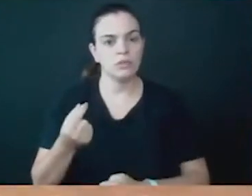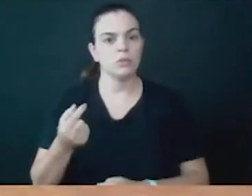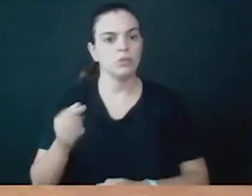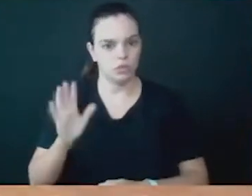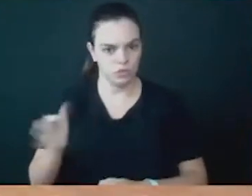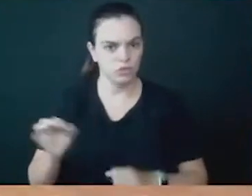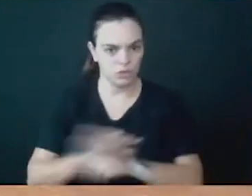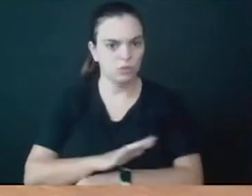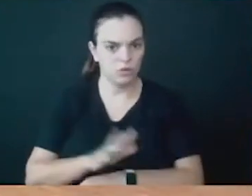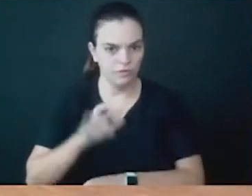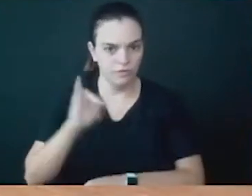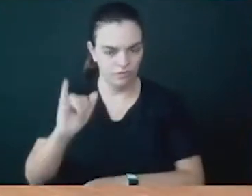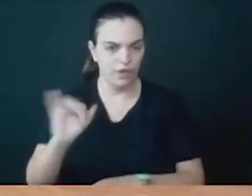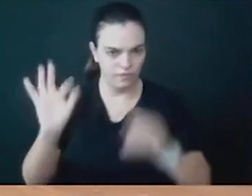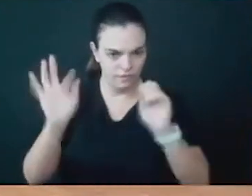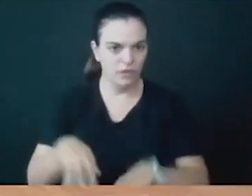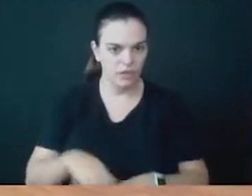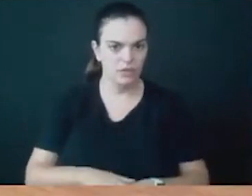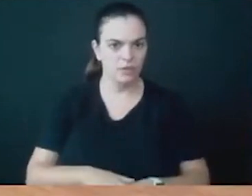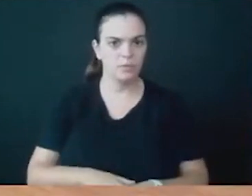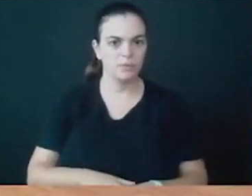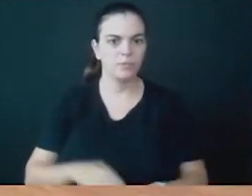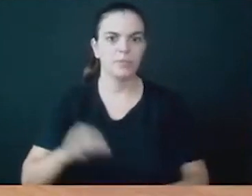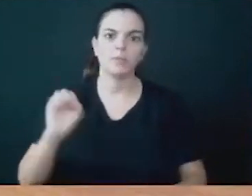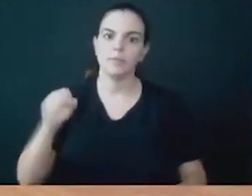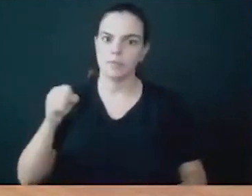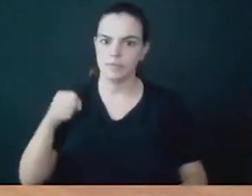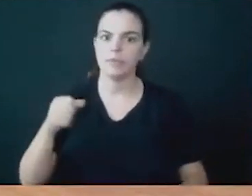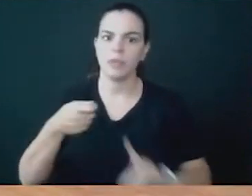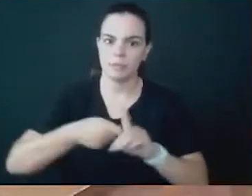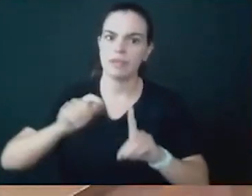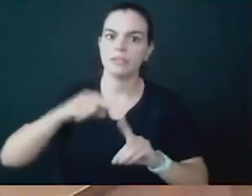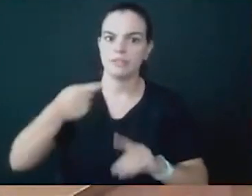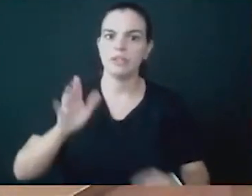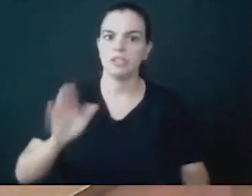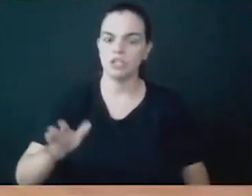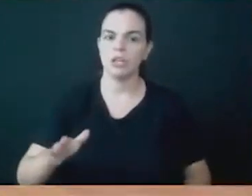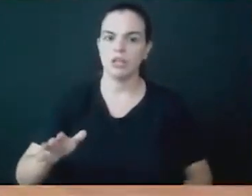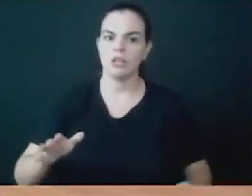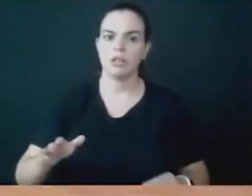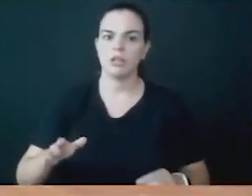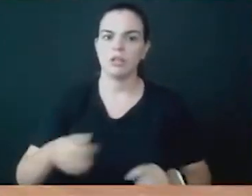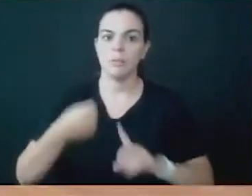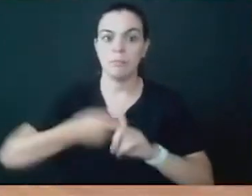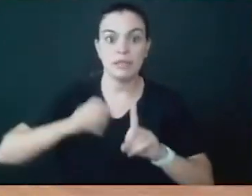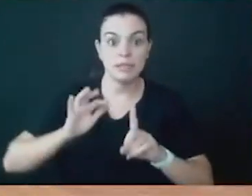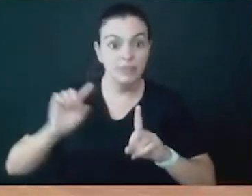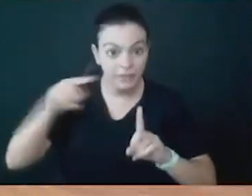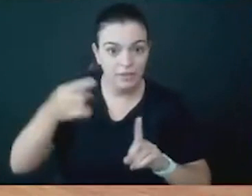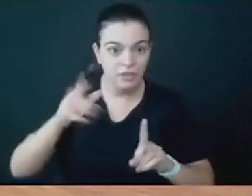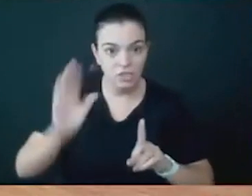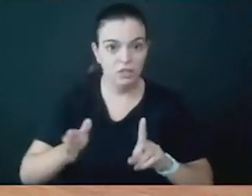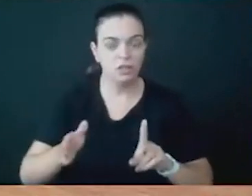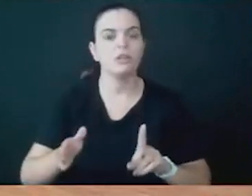sim. A obra vai ser entregue no mês que vem, já está tudo contratado, enfim. Ah, o mês que vem? Mês que vem. Ah, eu achei que era...